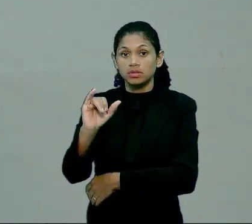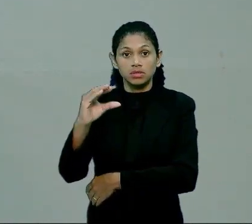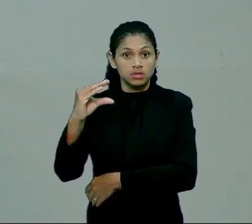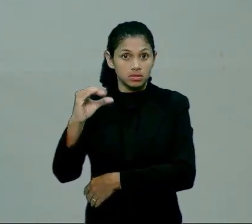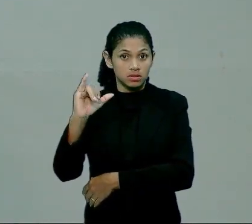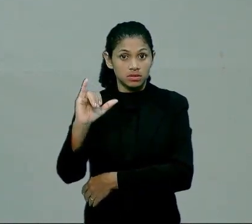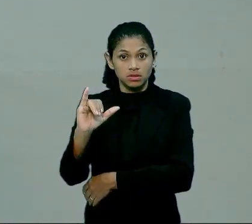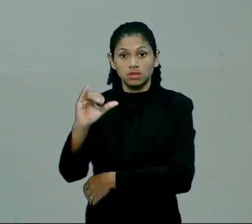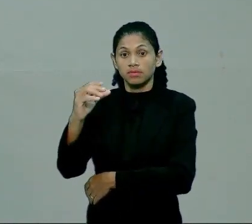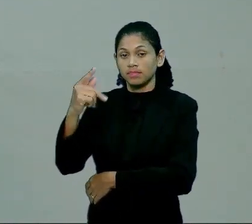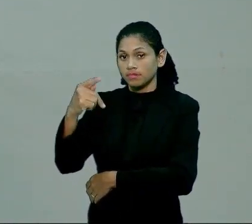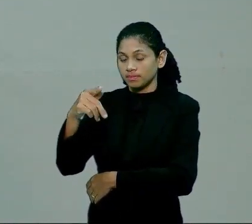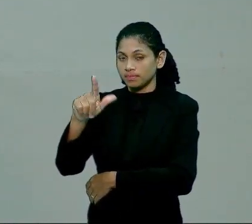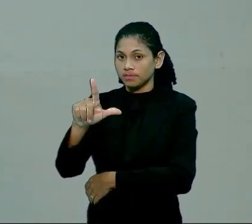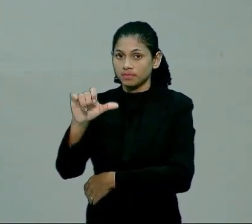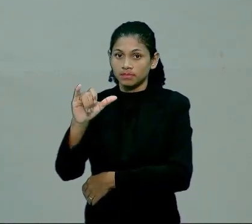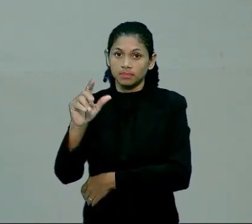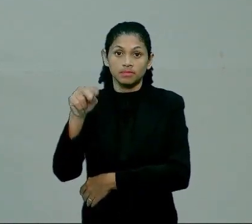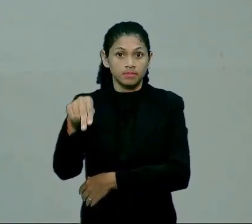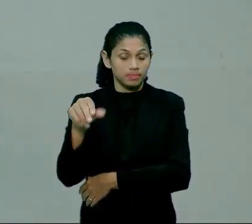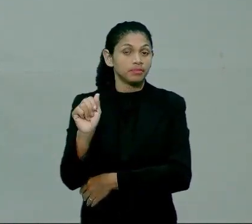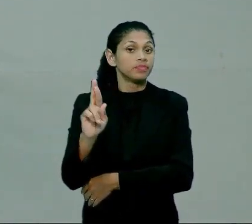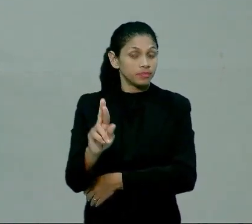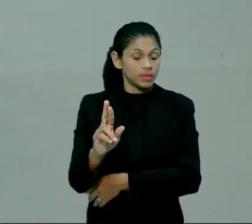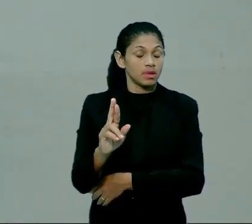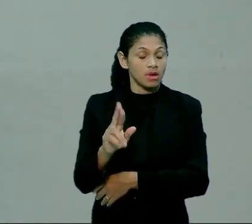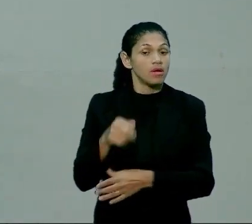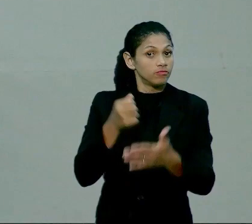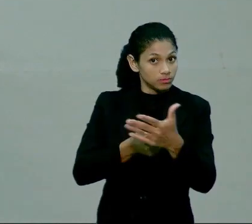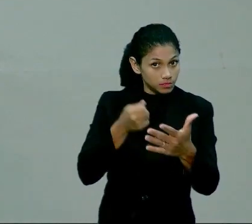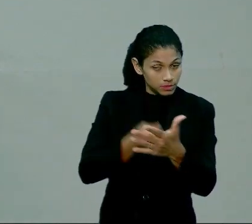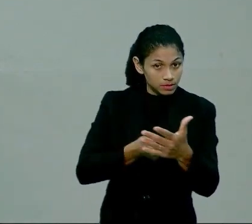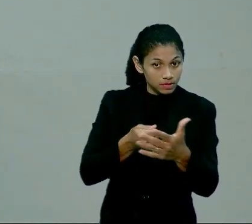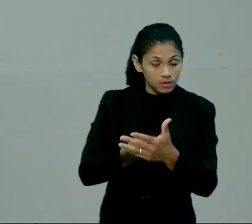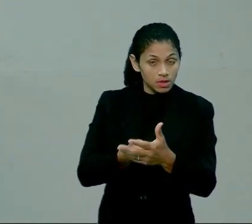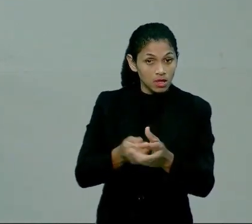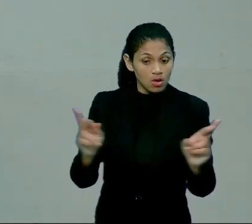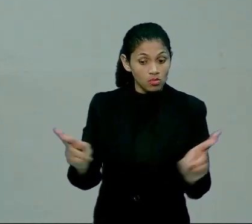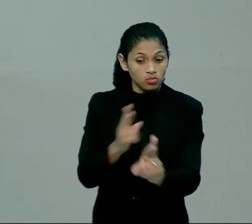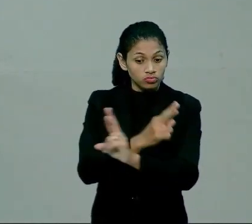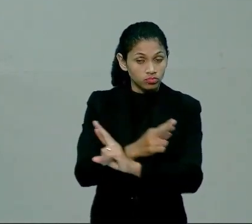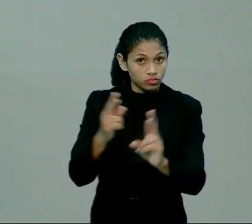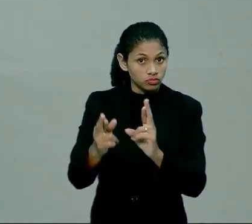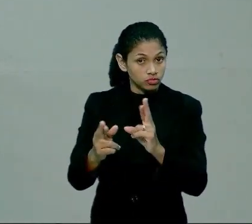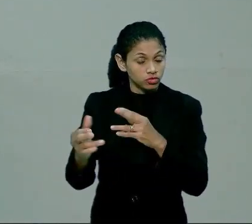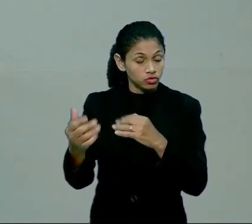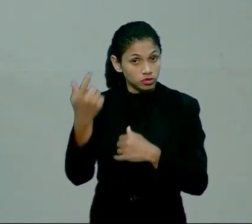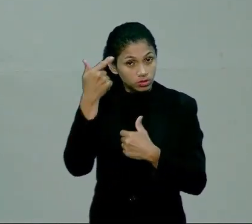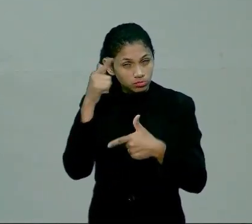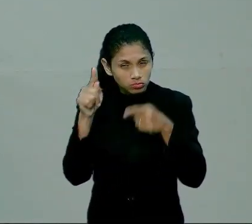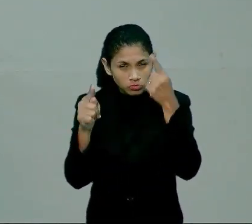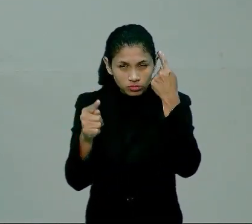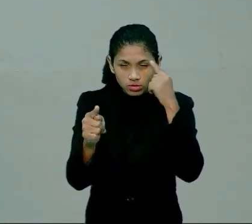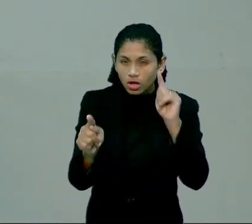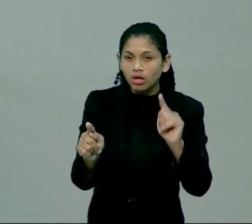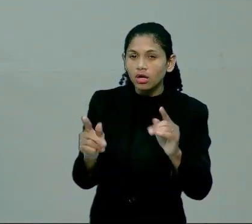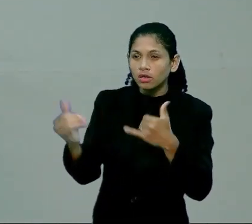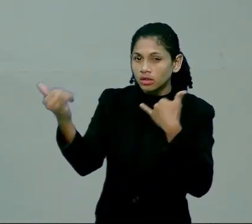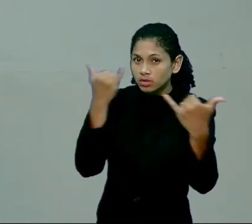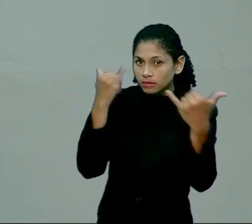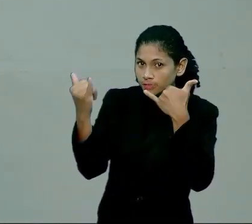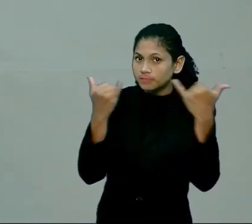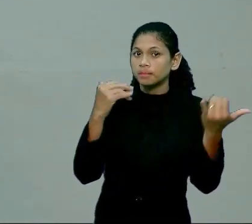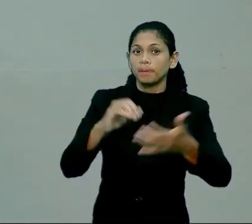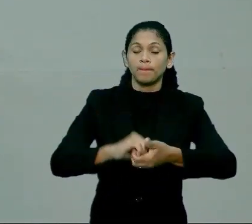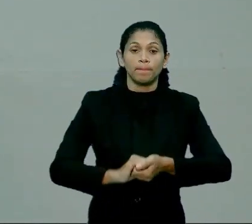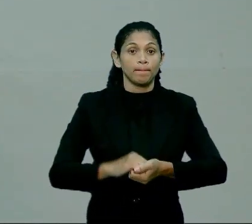Então, a gente sempre vai estar fazendo correlações que é importante para a gente fazer esse casamento, esse cruzamento de ideias e informações. E aqui a gente está falando que, para